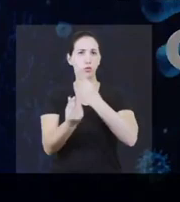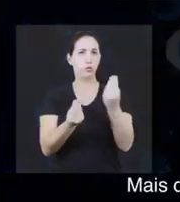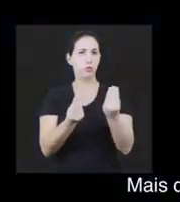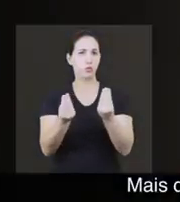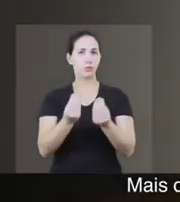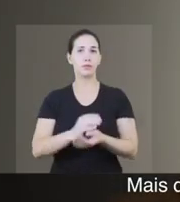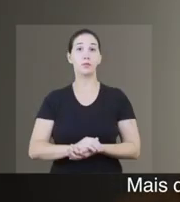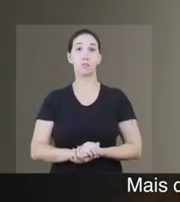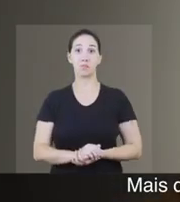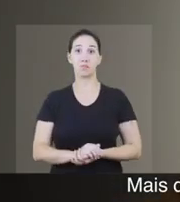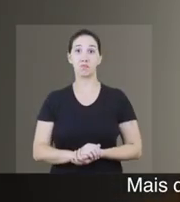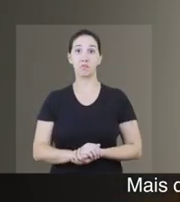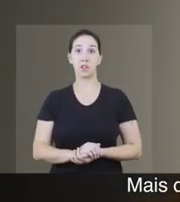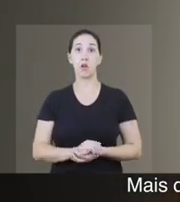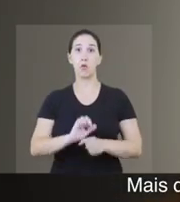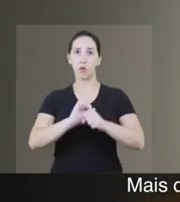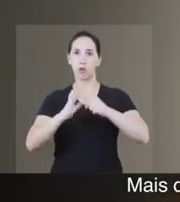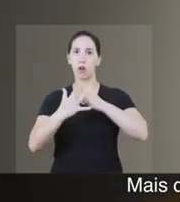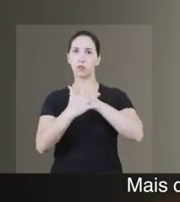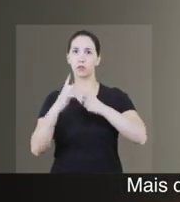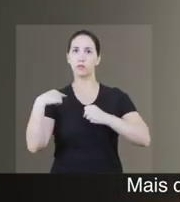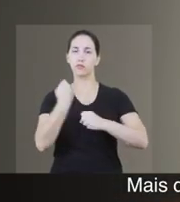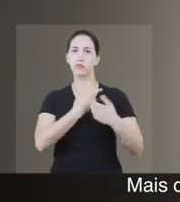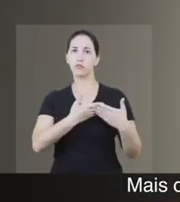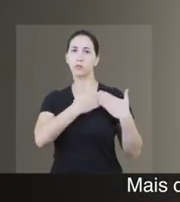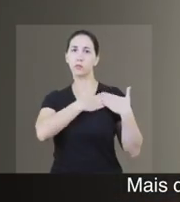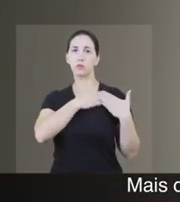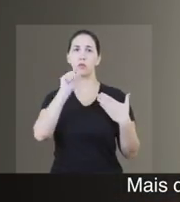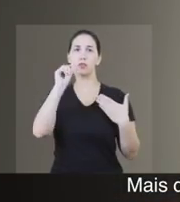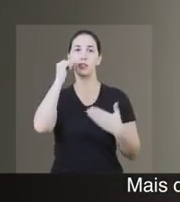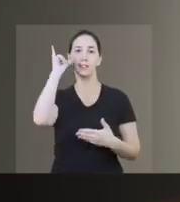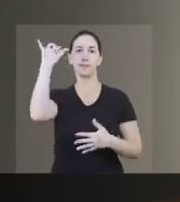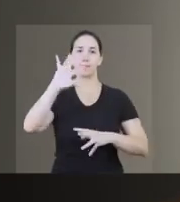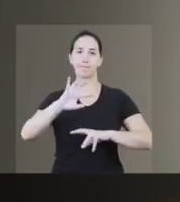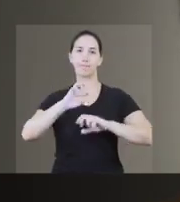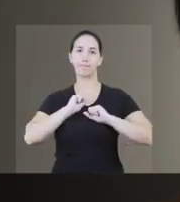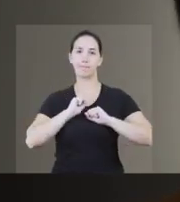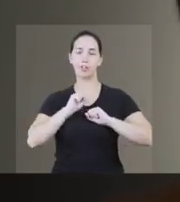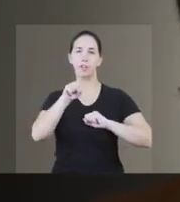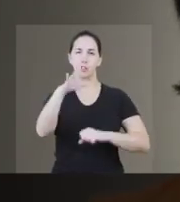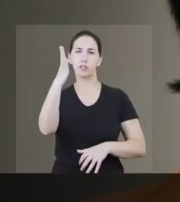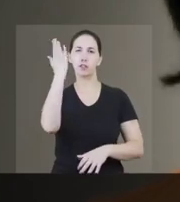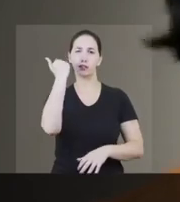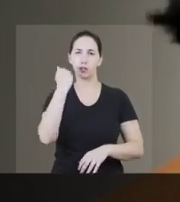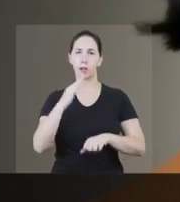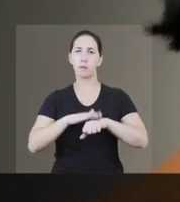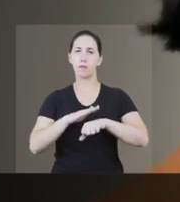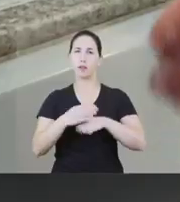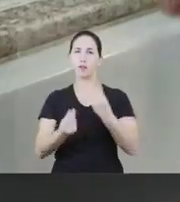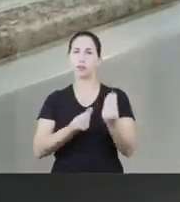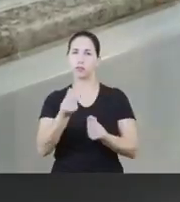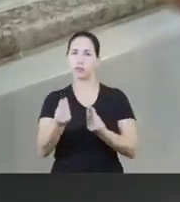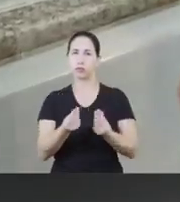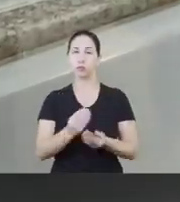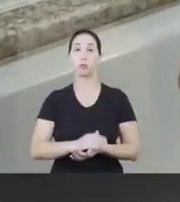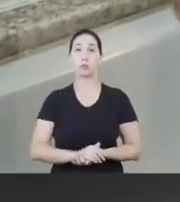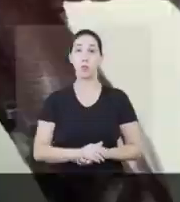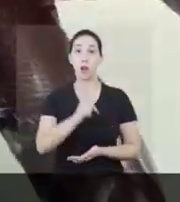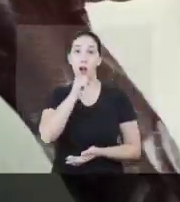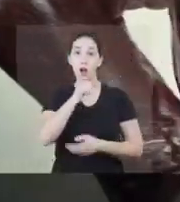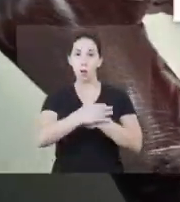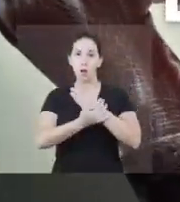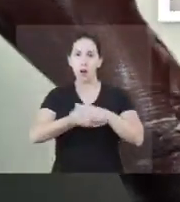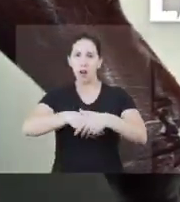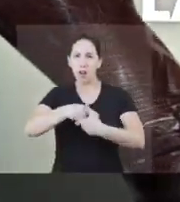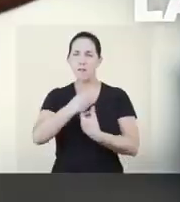coronavírus mais aqui nunca combater o coronavírus é um dever de todos você já sabe como fazer a sua parte lavar